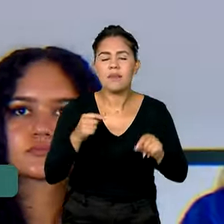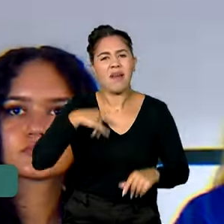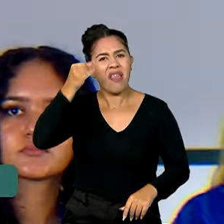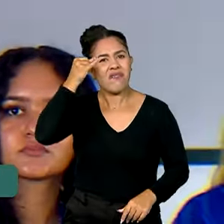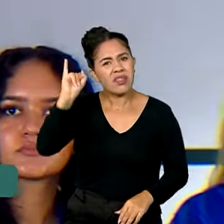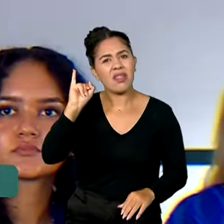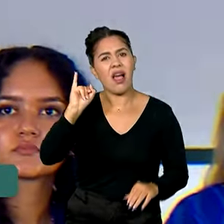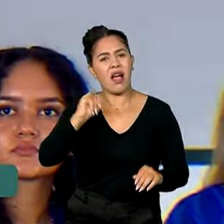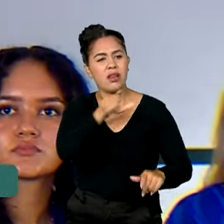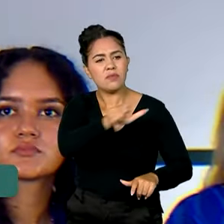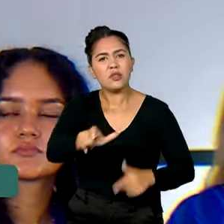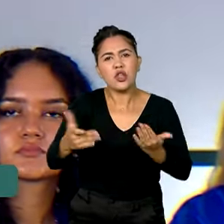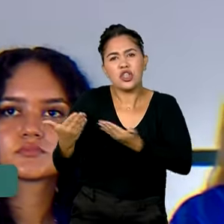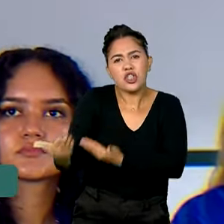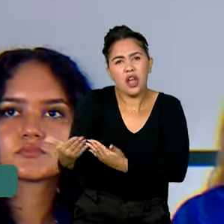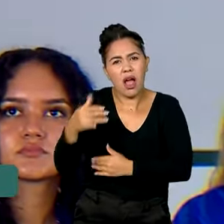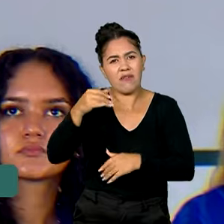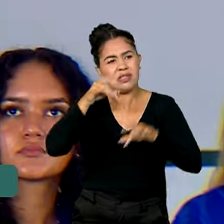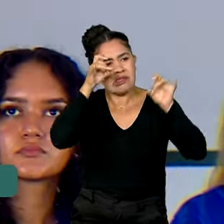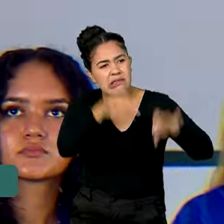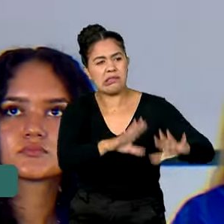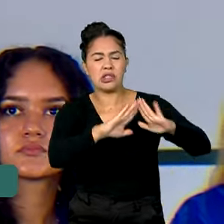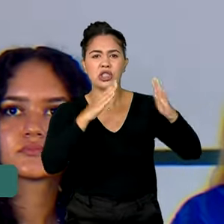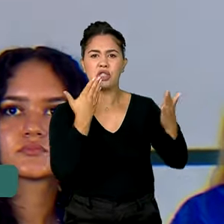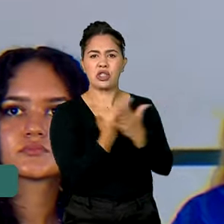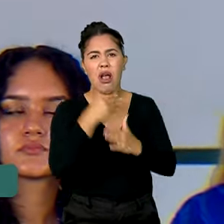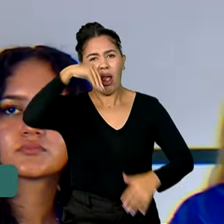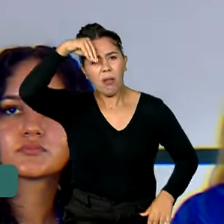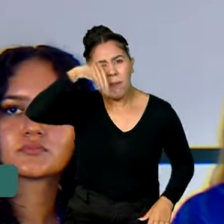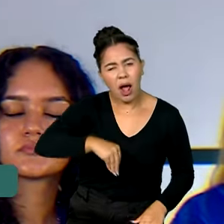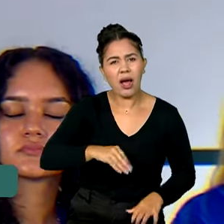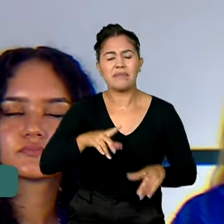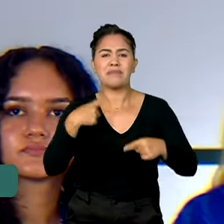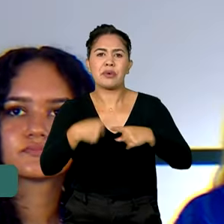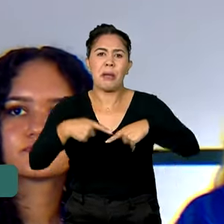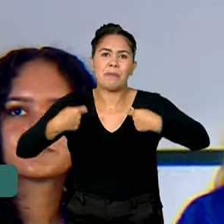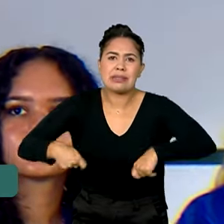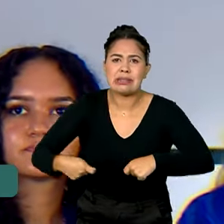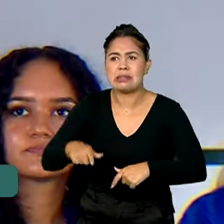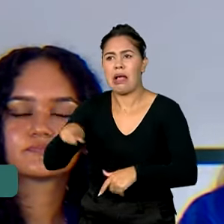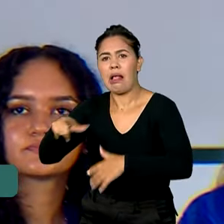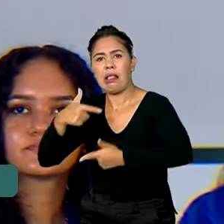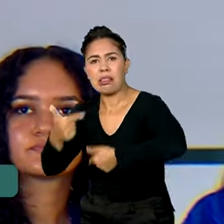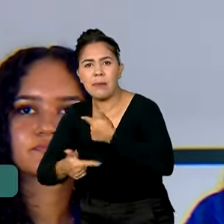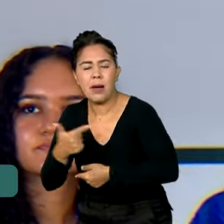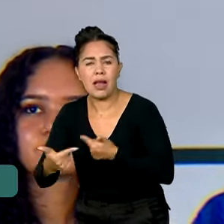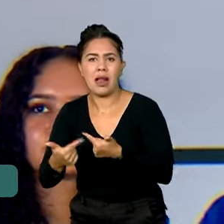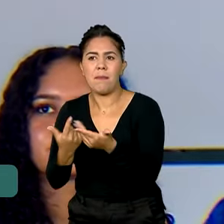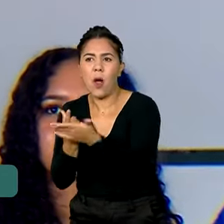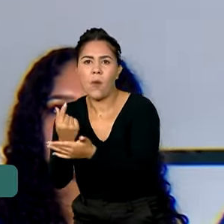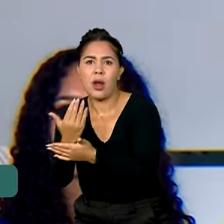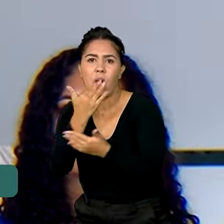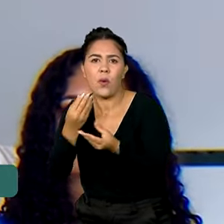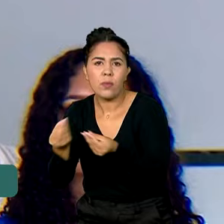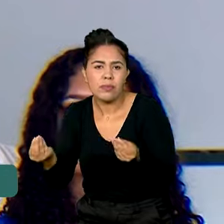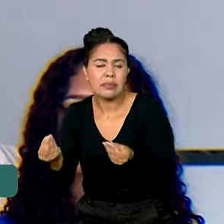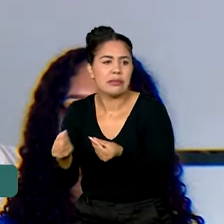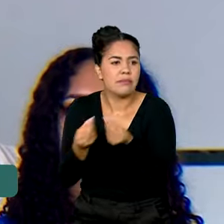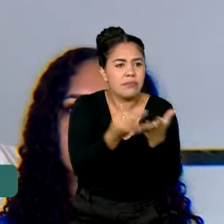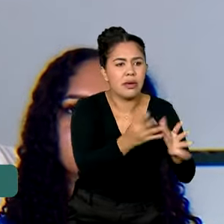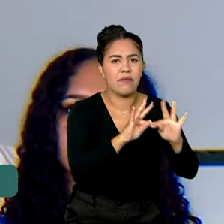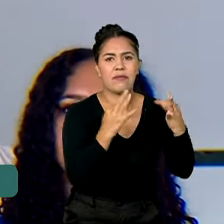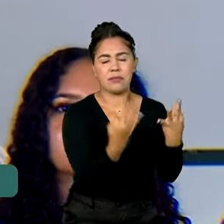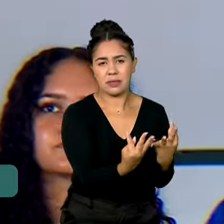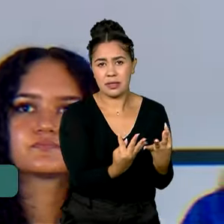jovem desistir da escola porque precisa trabalhar para levar comida para casa.